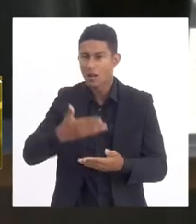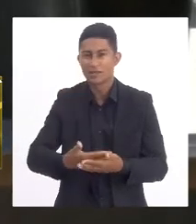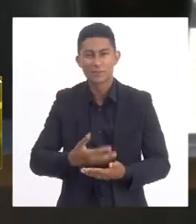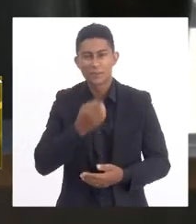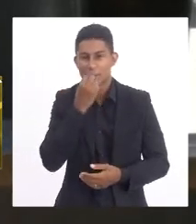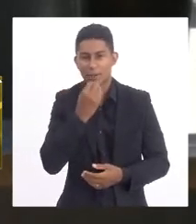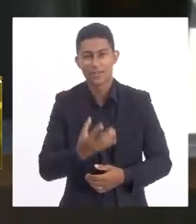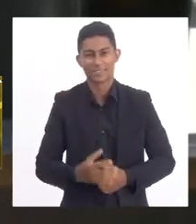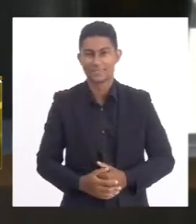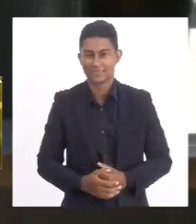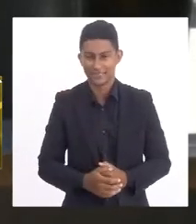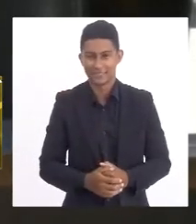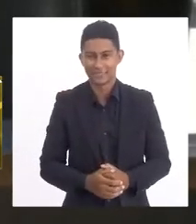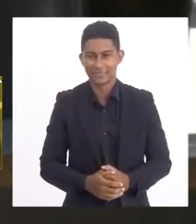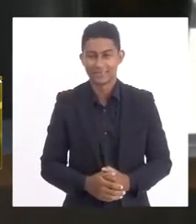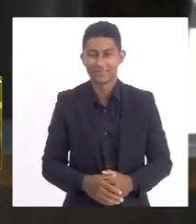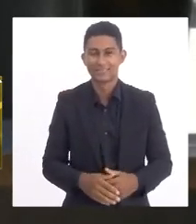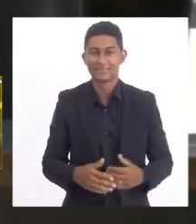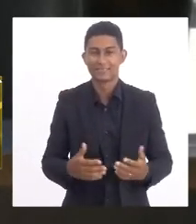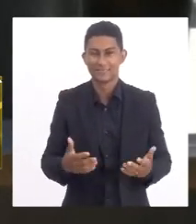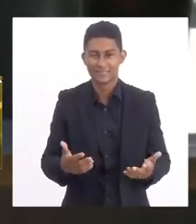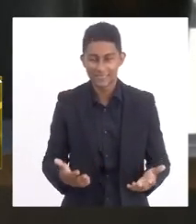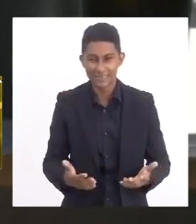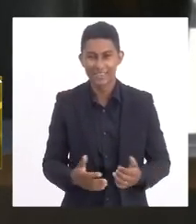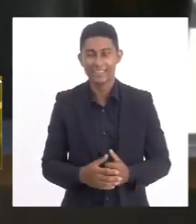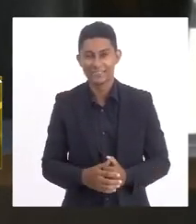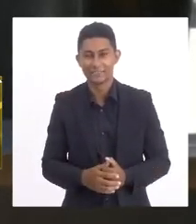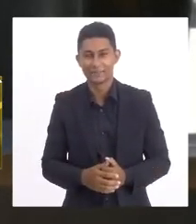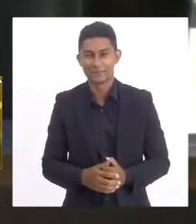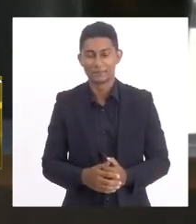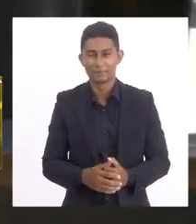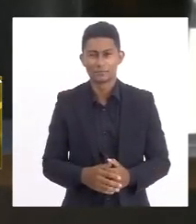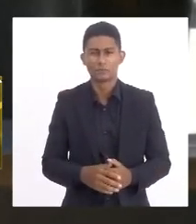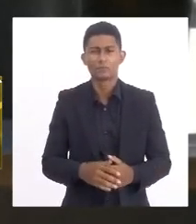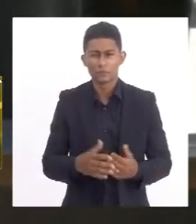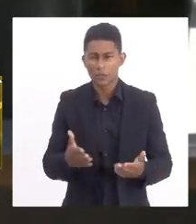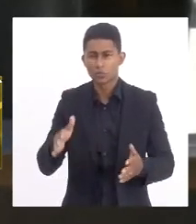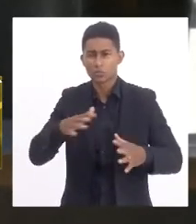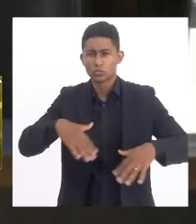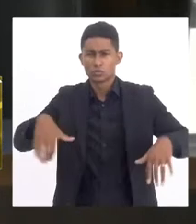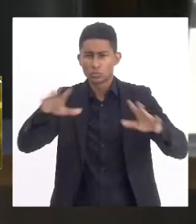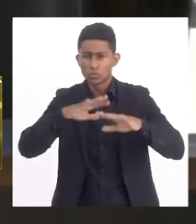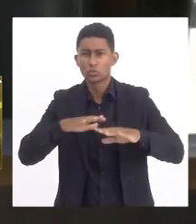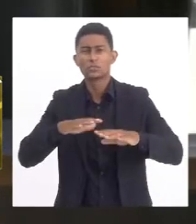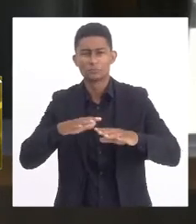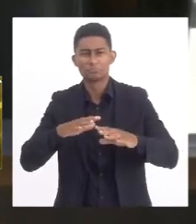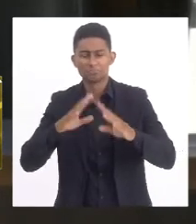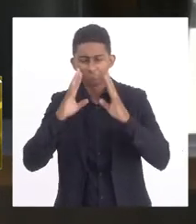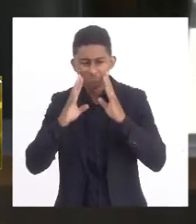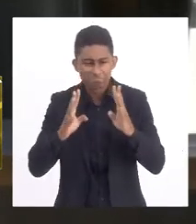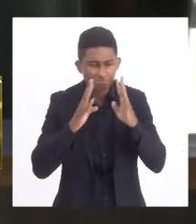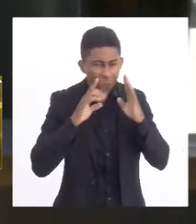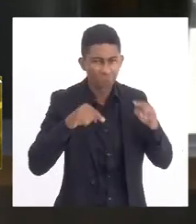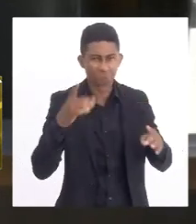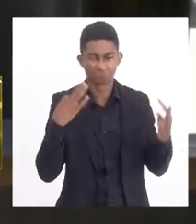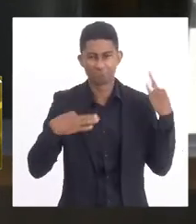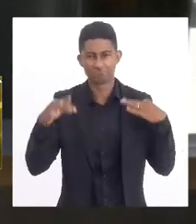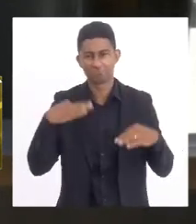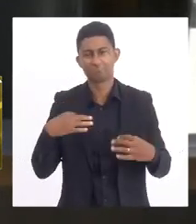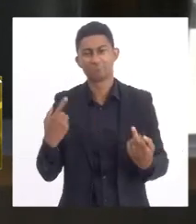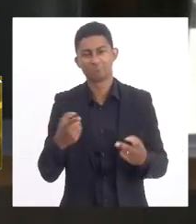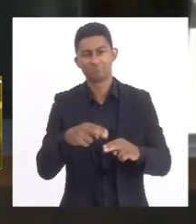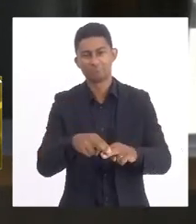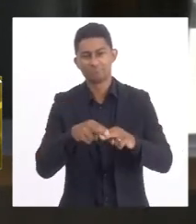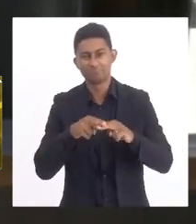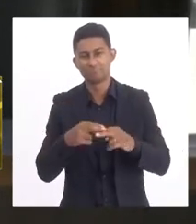temos o privilégio de atuar em um governo federal que dá atenção ao turismo como nunca foi dada antes e